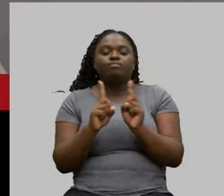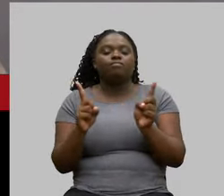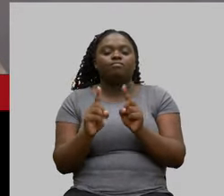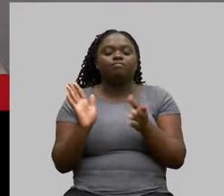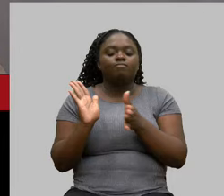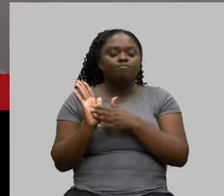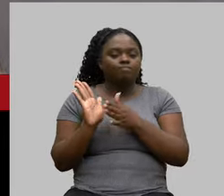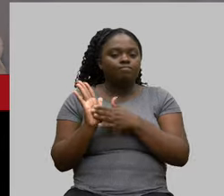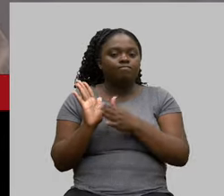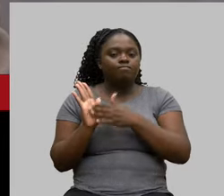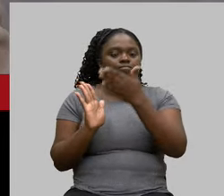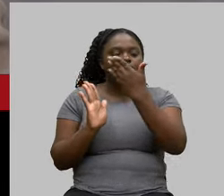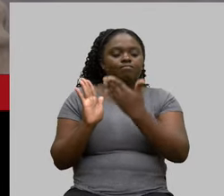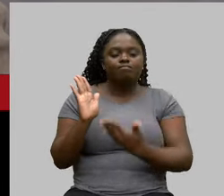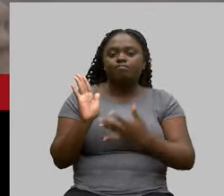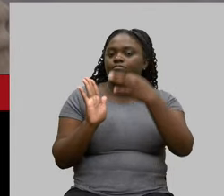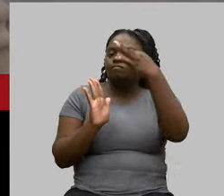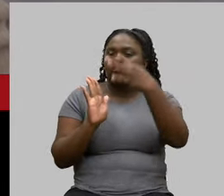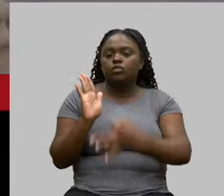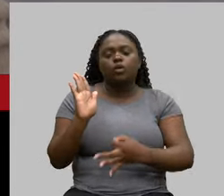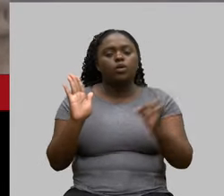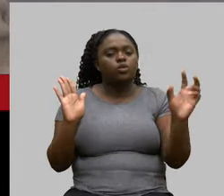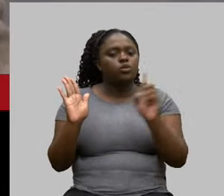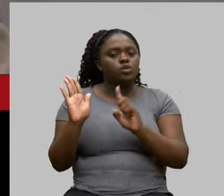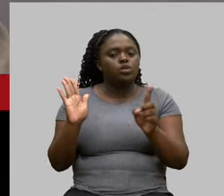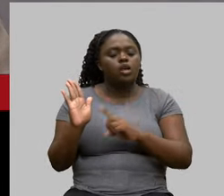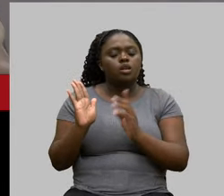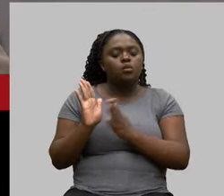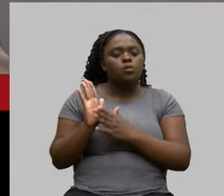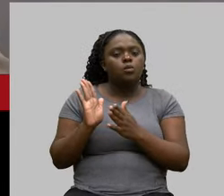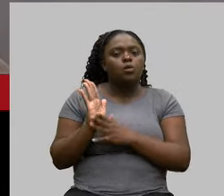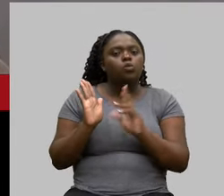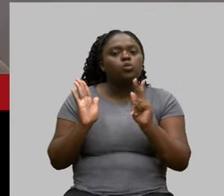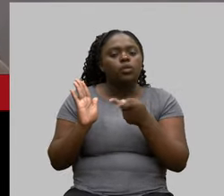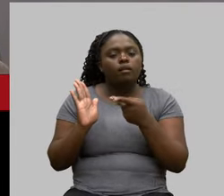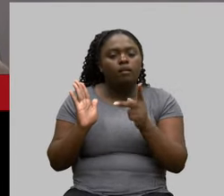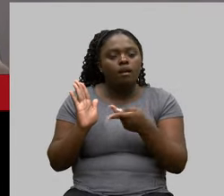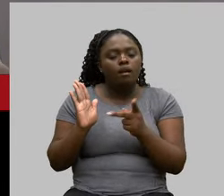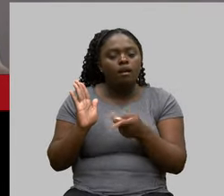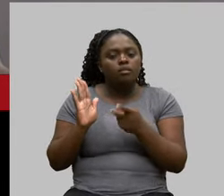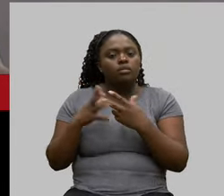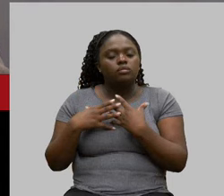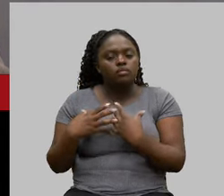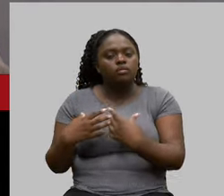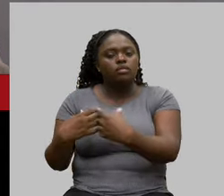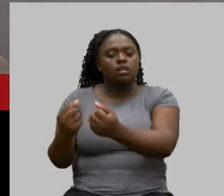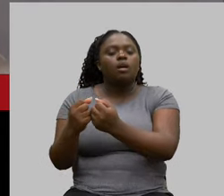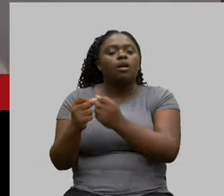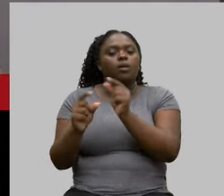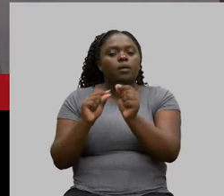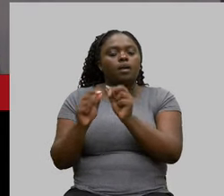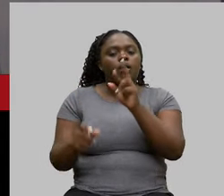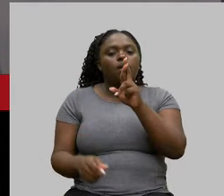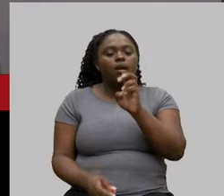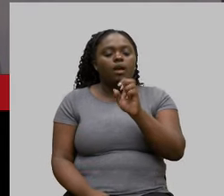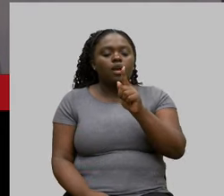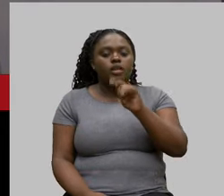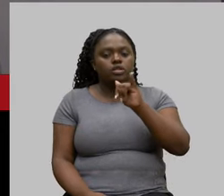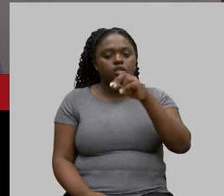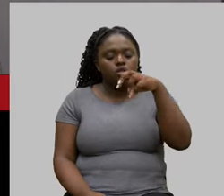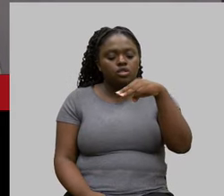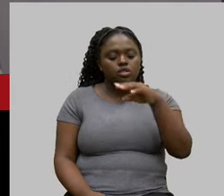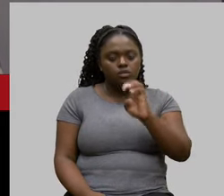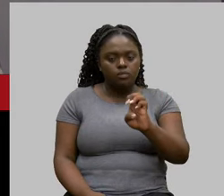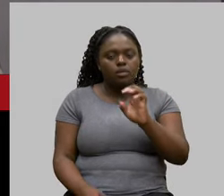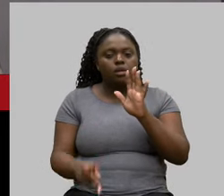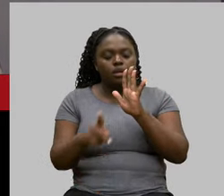proposta injusta esta proposta criminosa de adesão ao regime de recuperação fiscal passe aqui na Assembleia